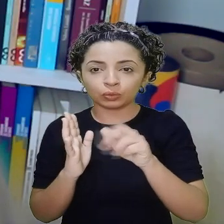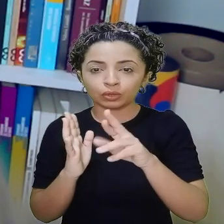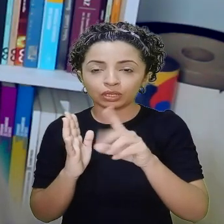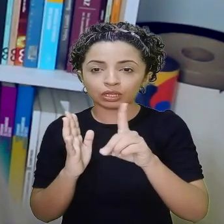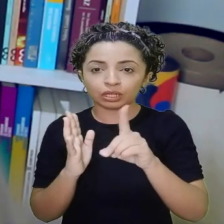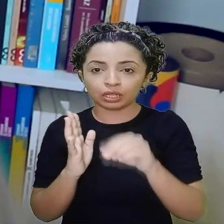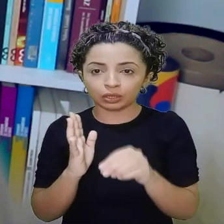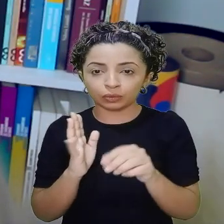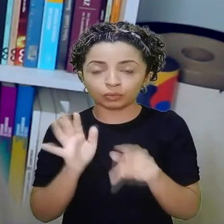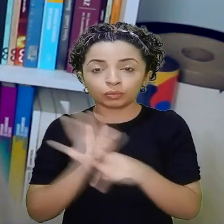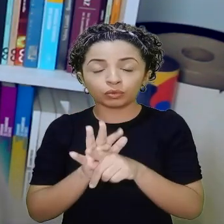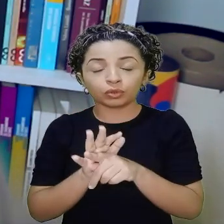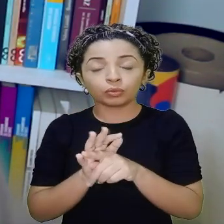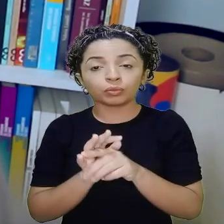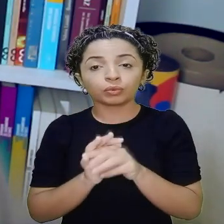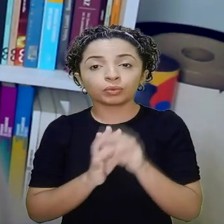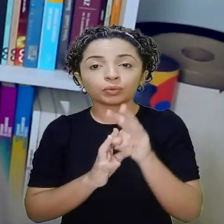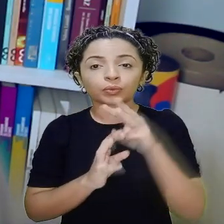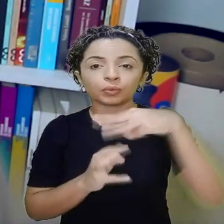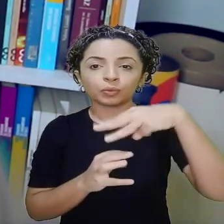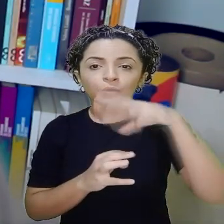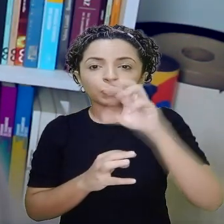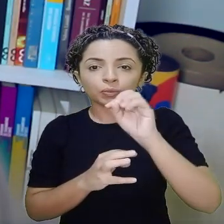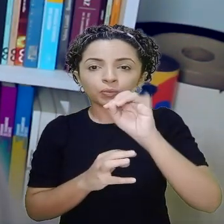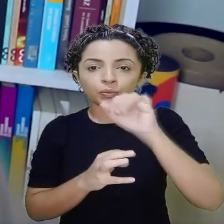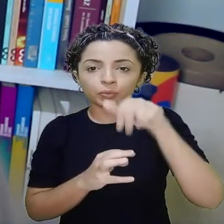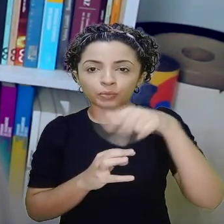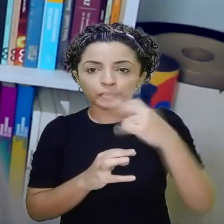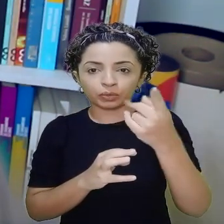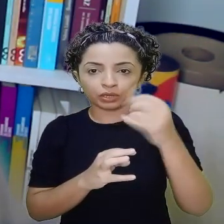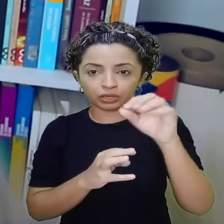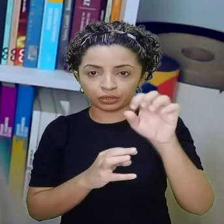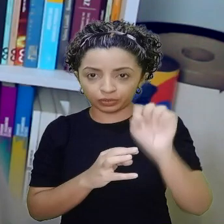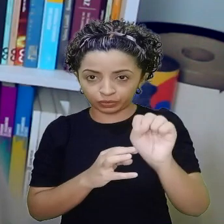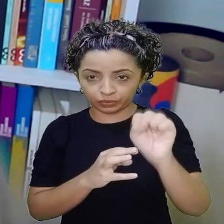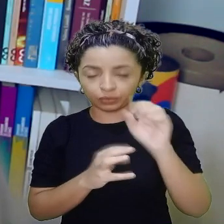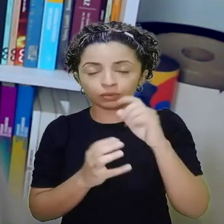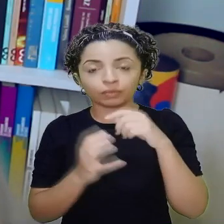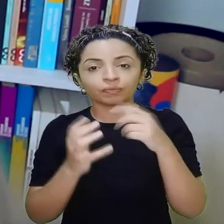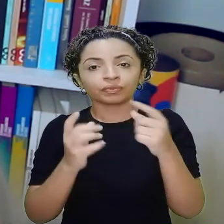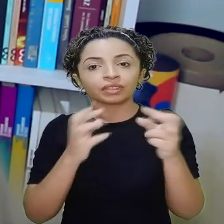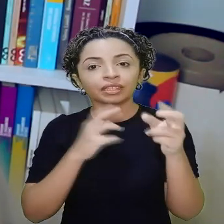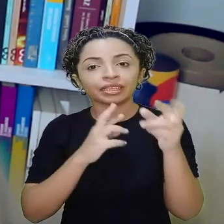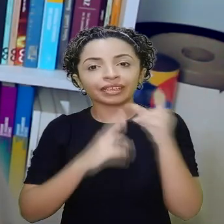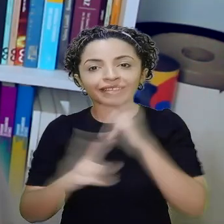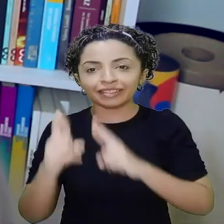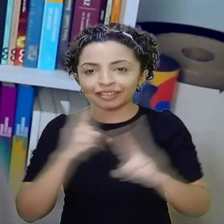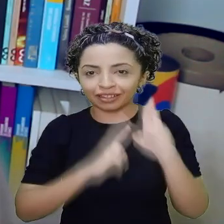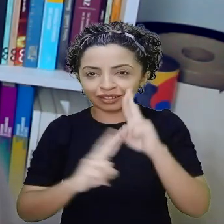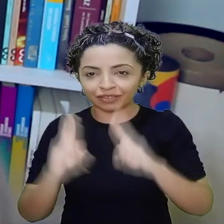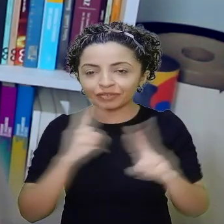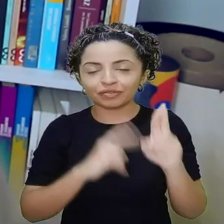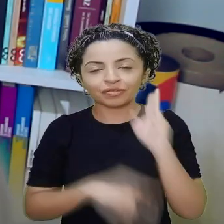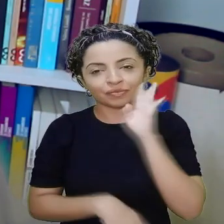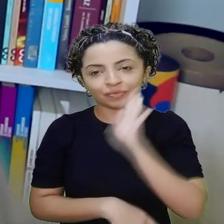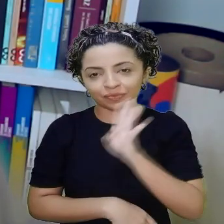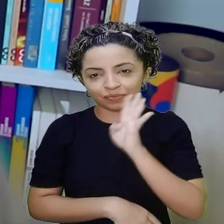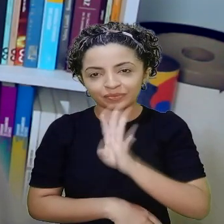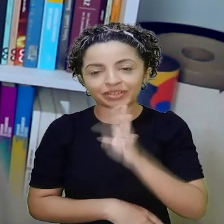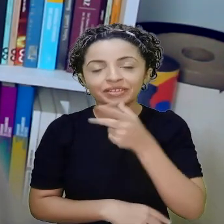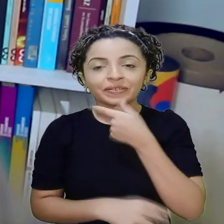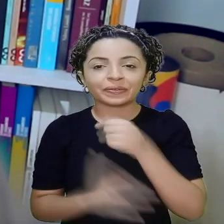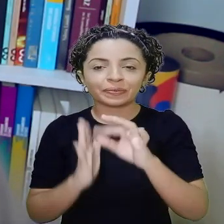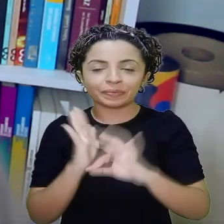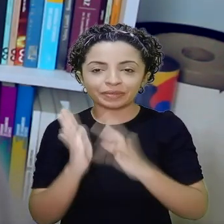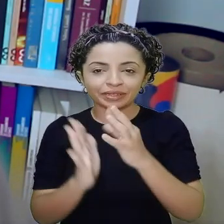o lançamento no site da Moinhos, no canal da Moinhos. Vou deixar o link aqui embaixo para você assistir a entrevista, foi muito bacana. O Eduardo Almeida